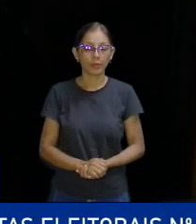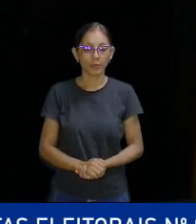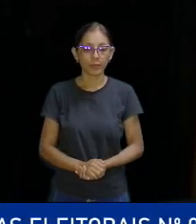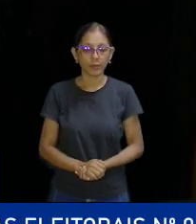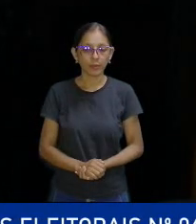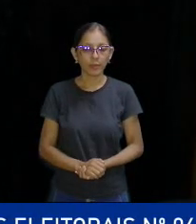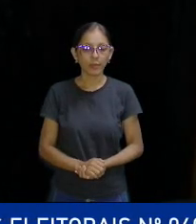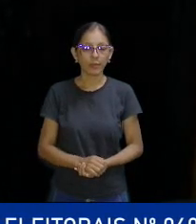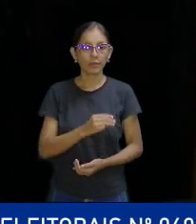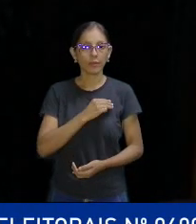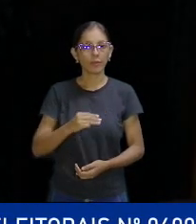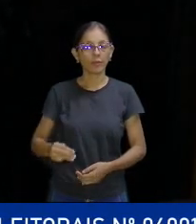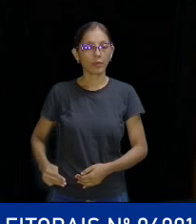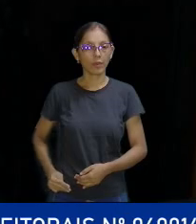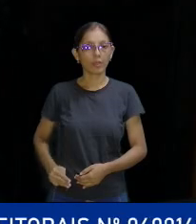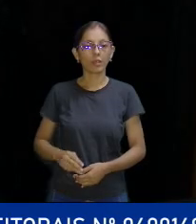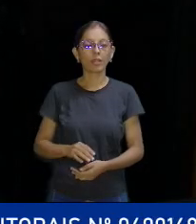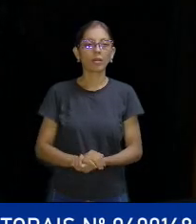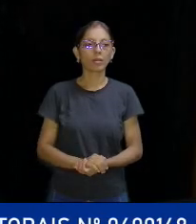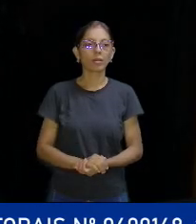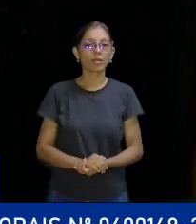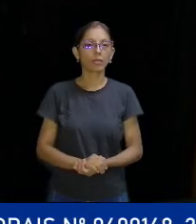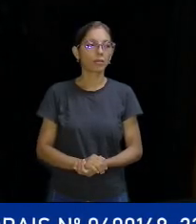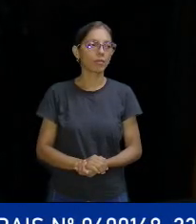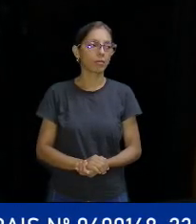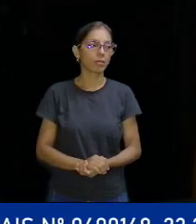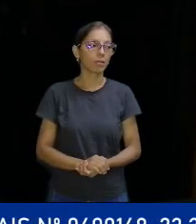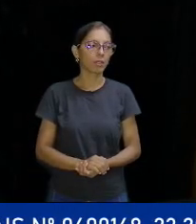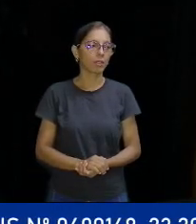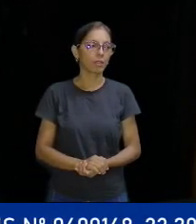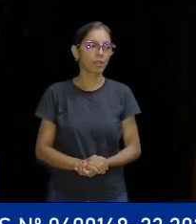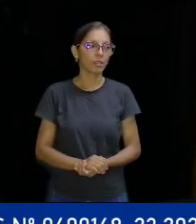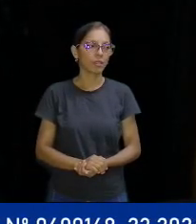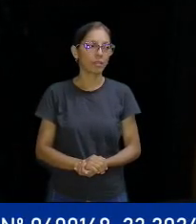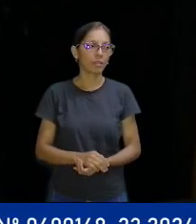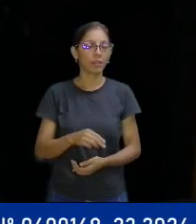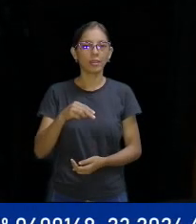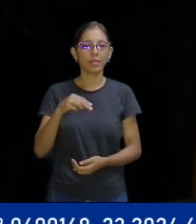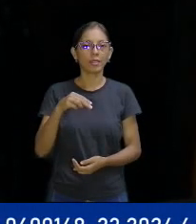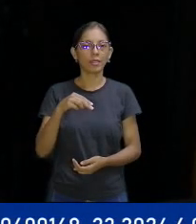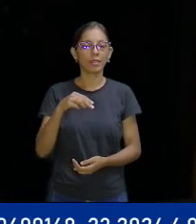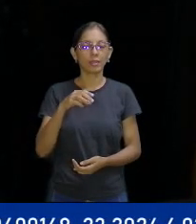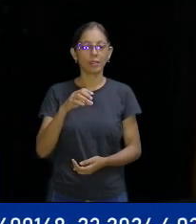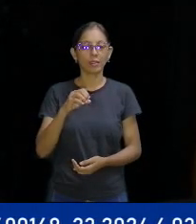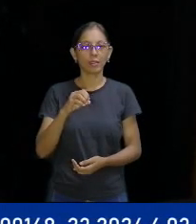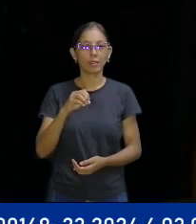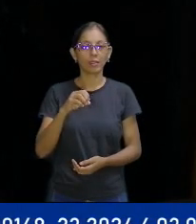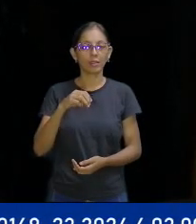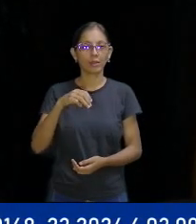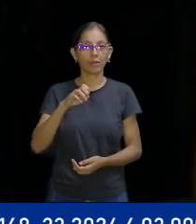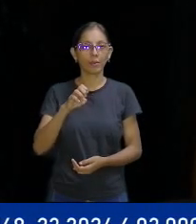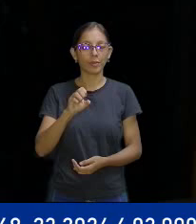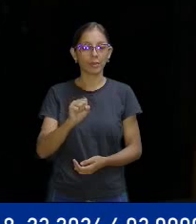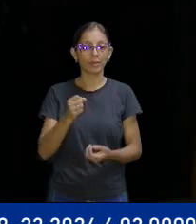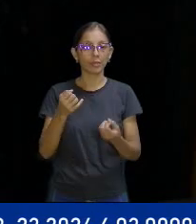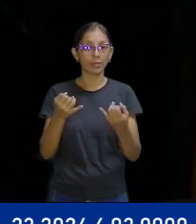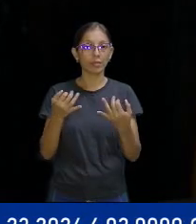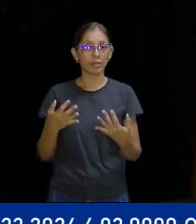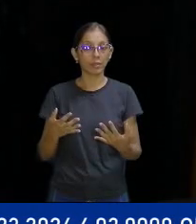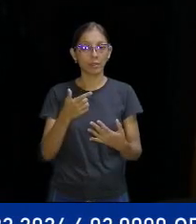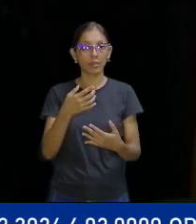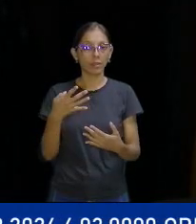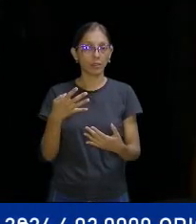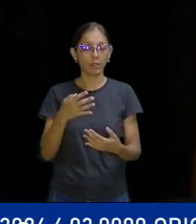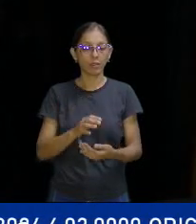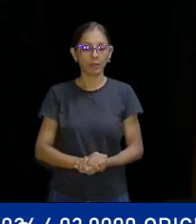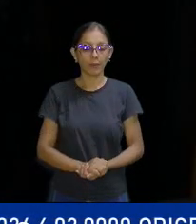do ministro Nunes Marques, de 2024. Portanto, razão assiste ao MPE.